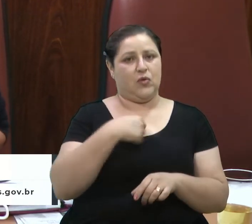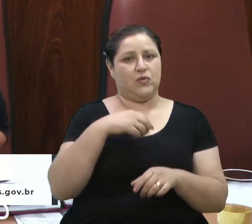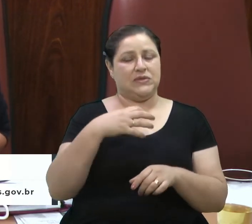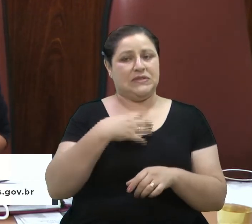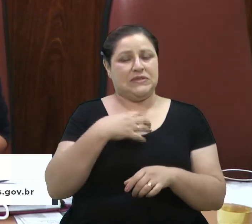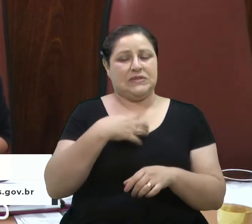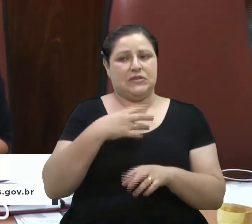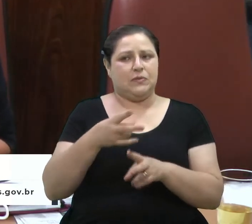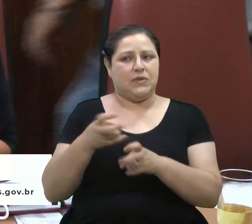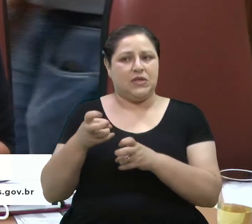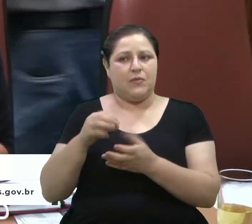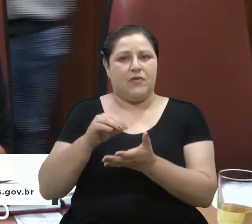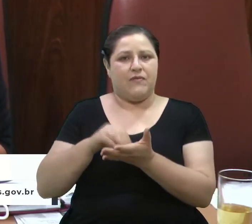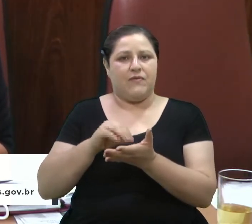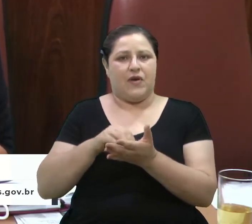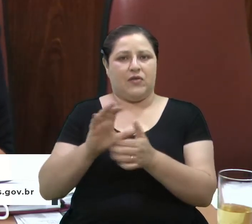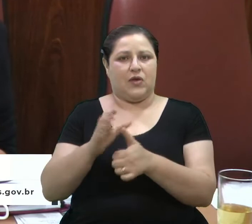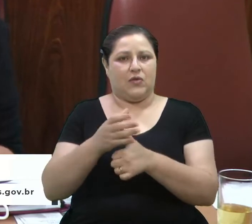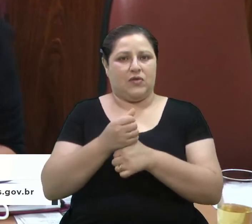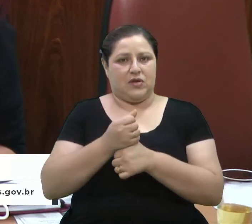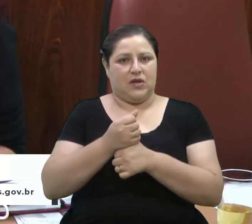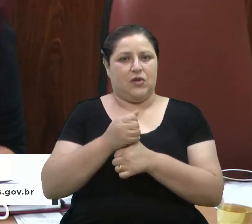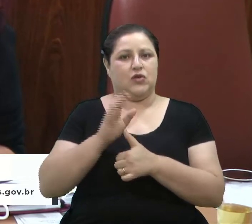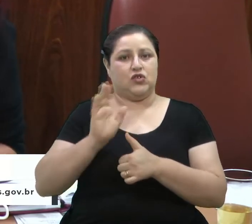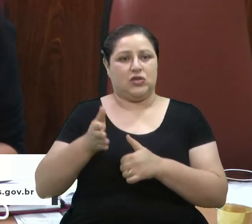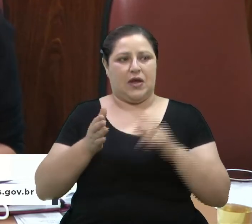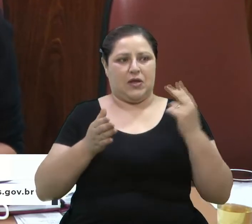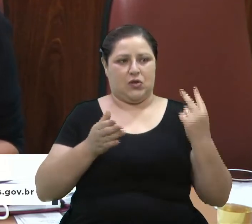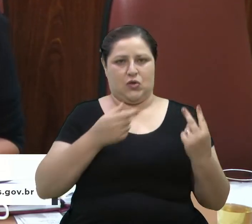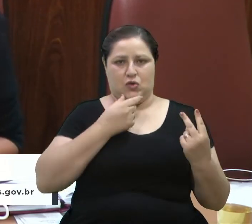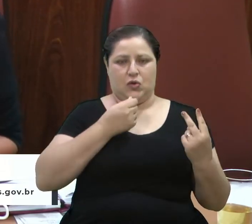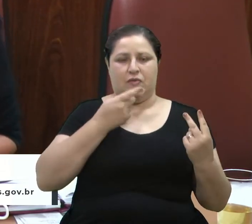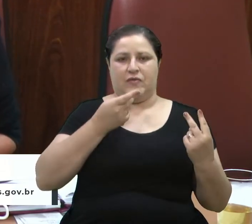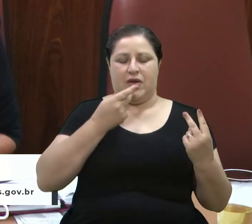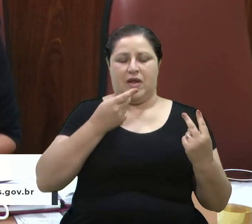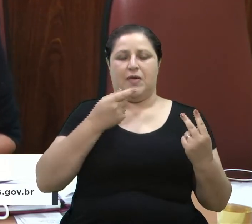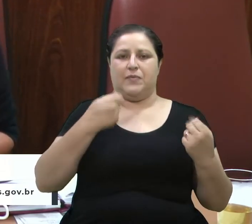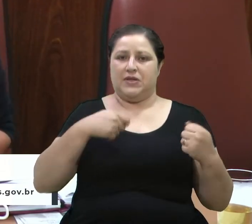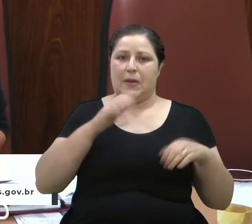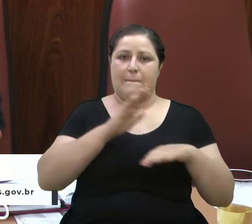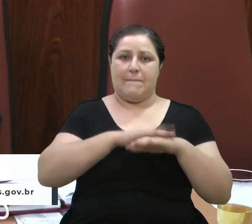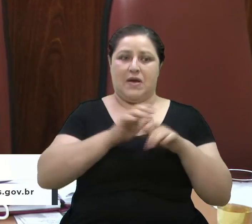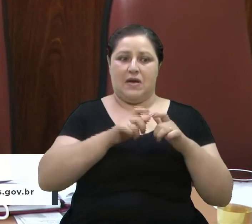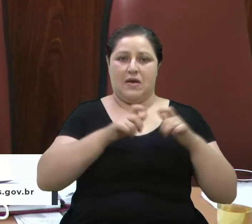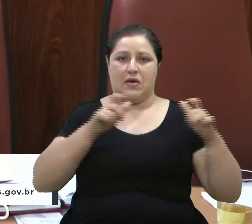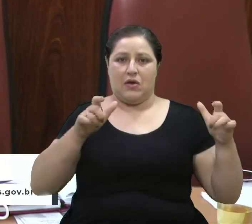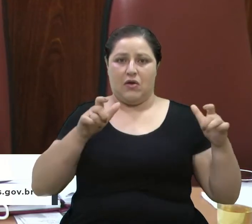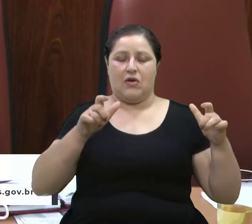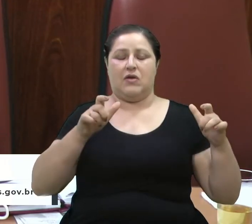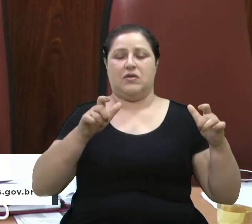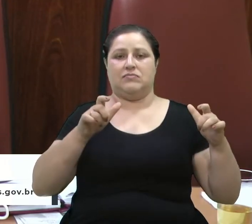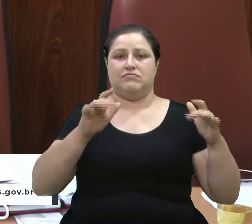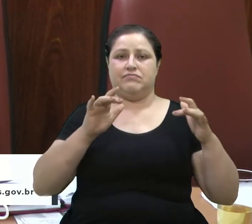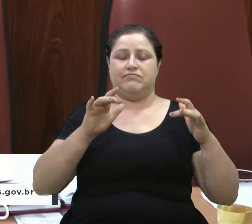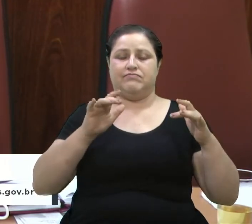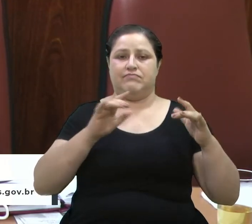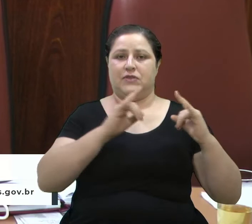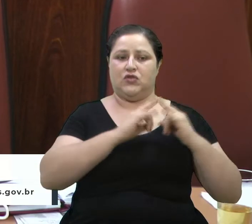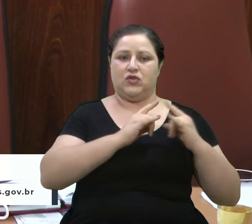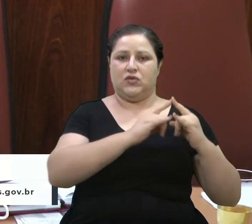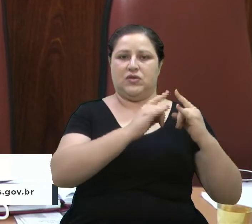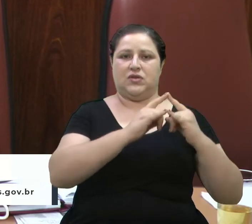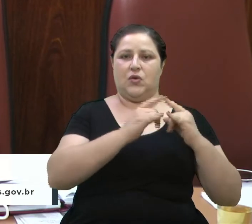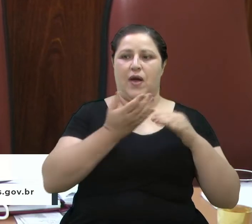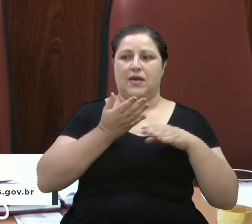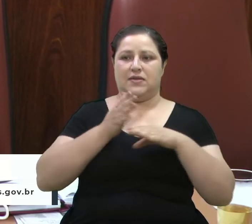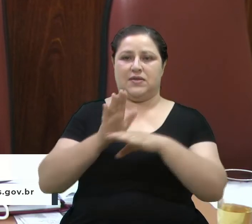mesmos colocaram, a necessidade da ampliação da rede de assistência. Então, nós não podemos achar que as pessoas